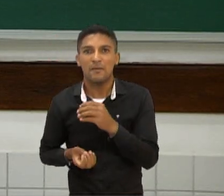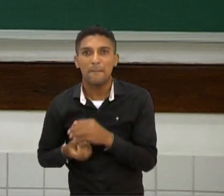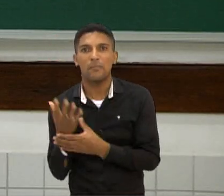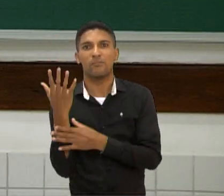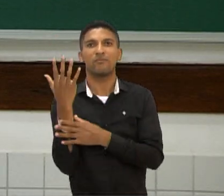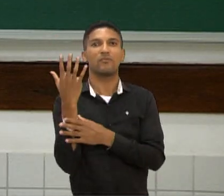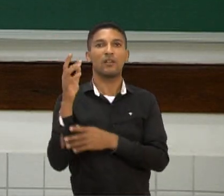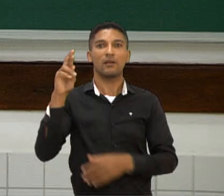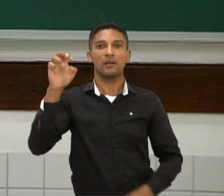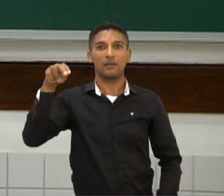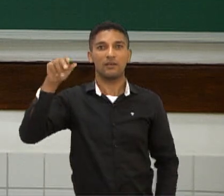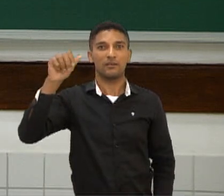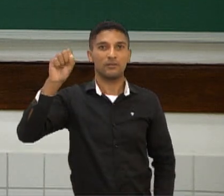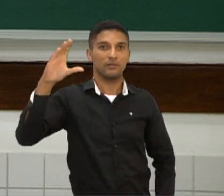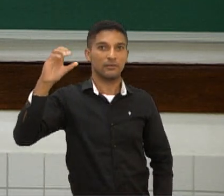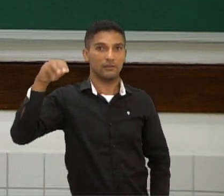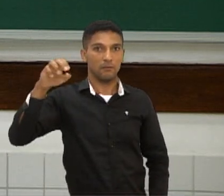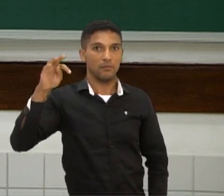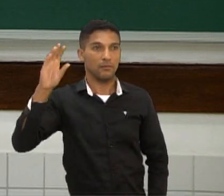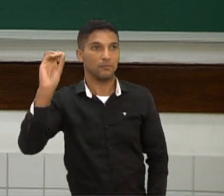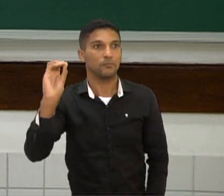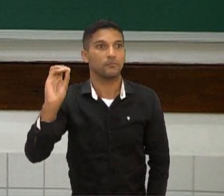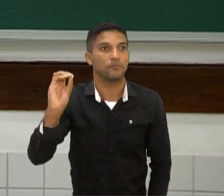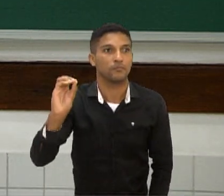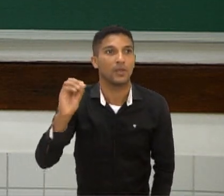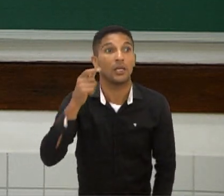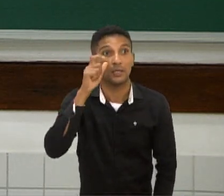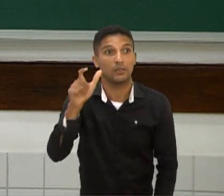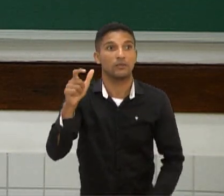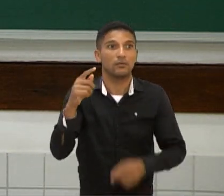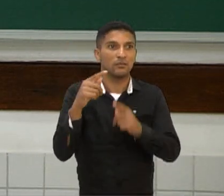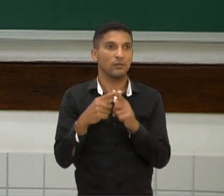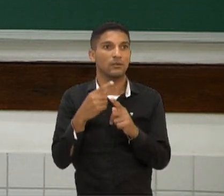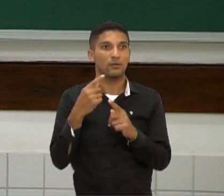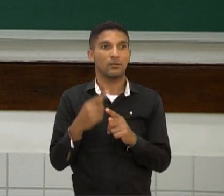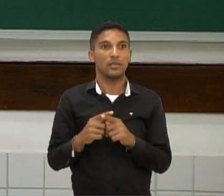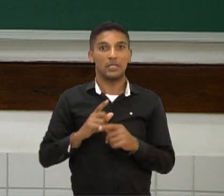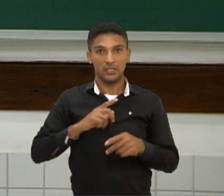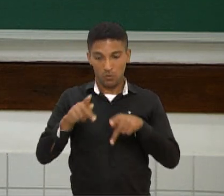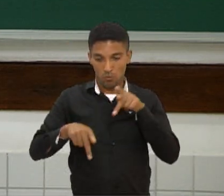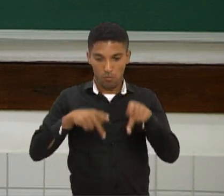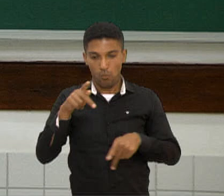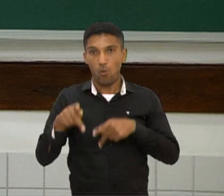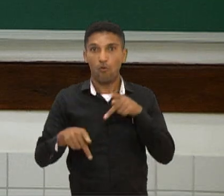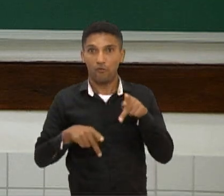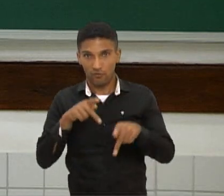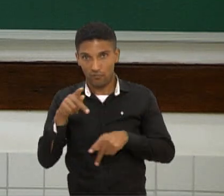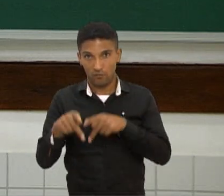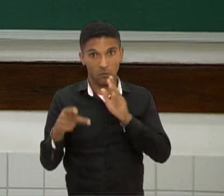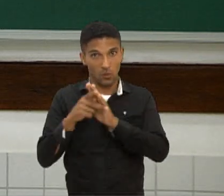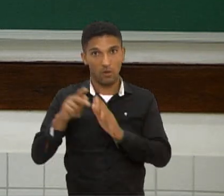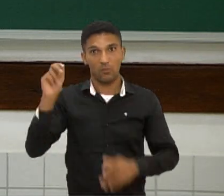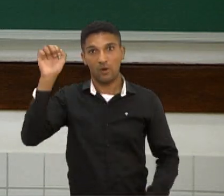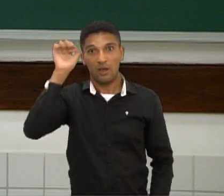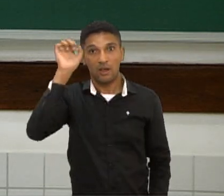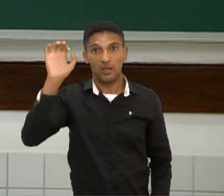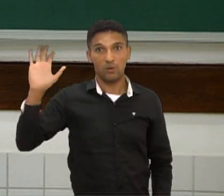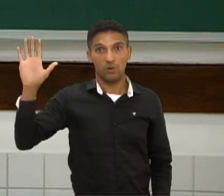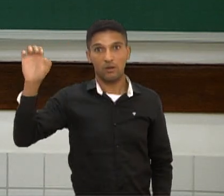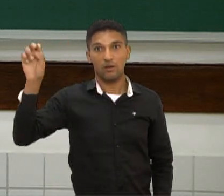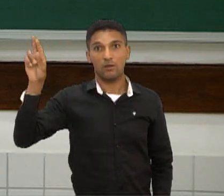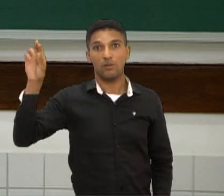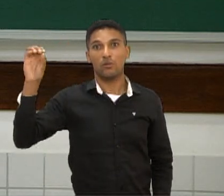aqui é bem interessante isso, porque dentro de povos pagãos da Europa, tinham